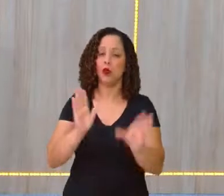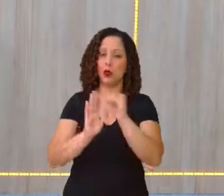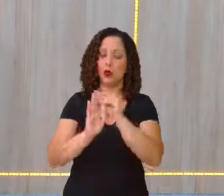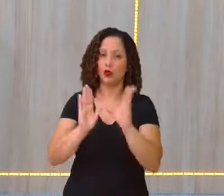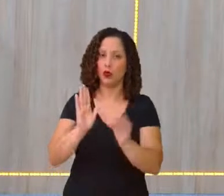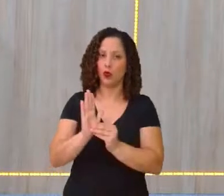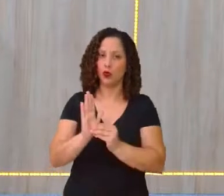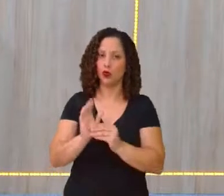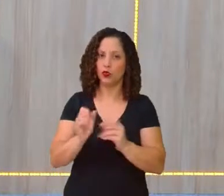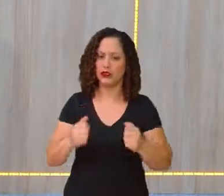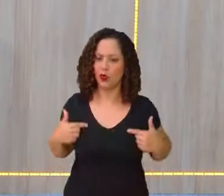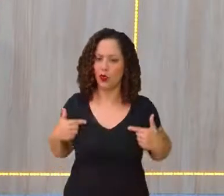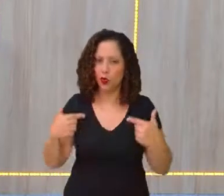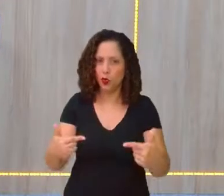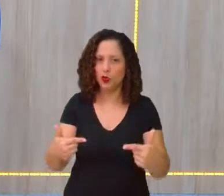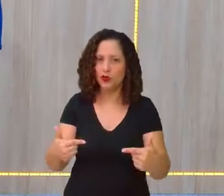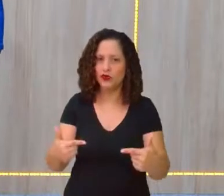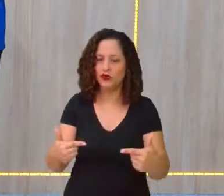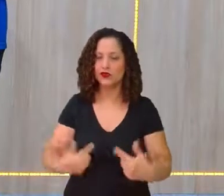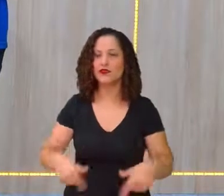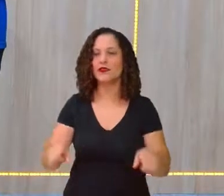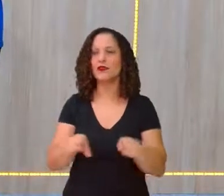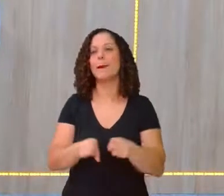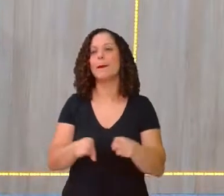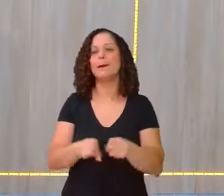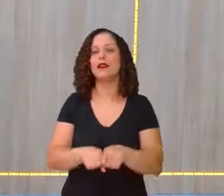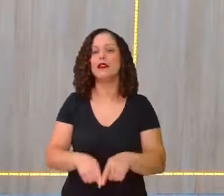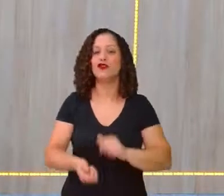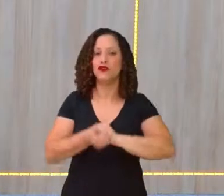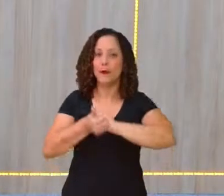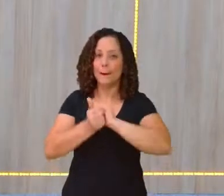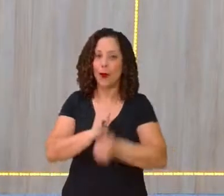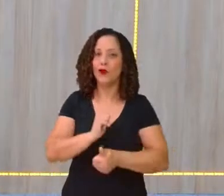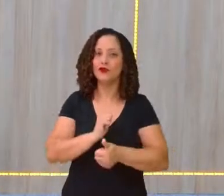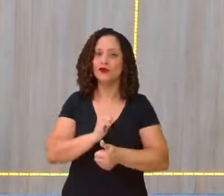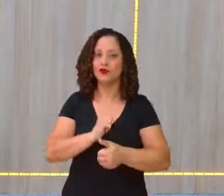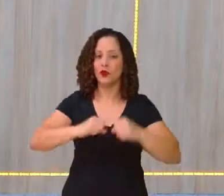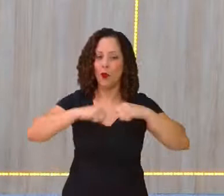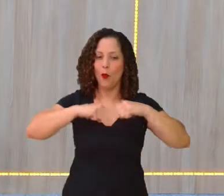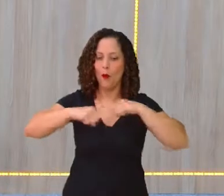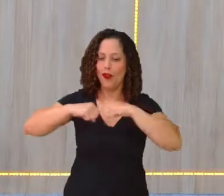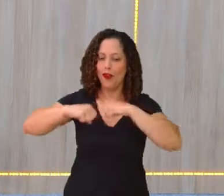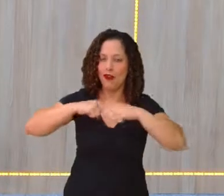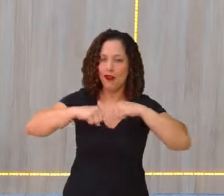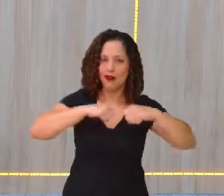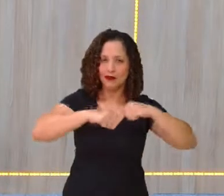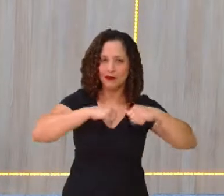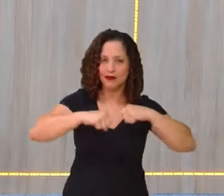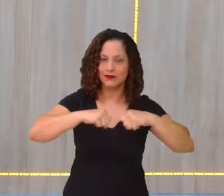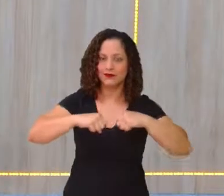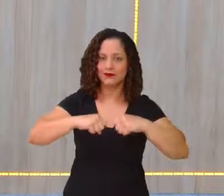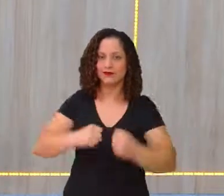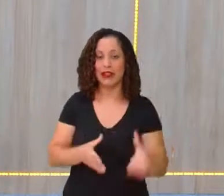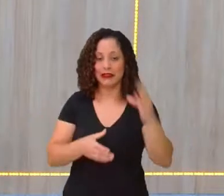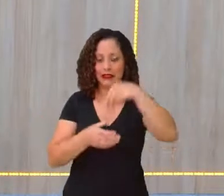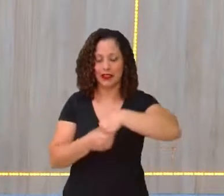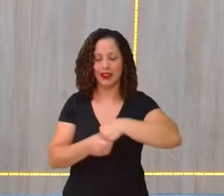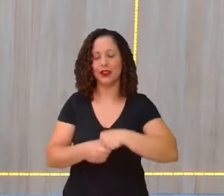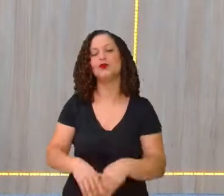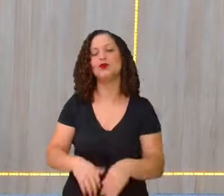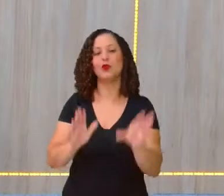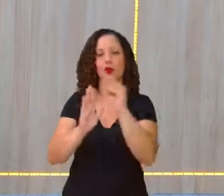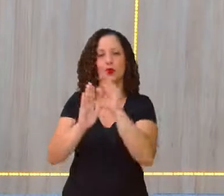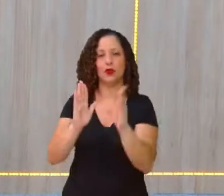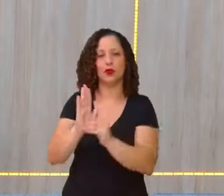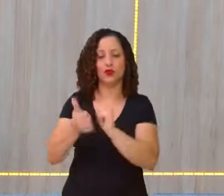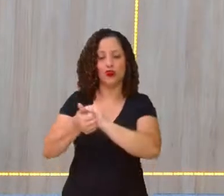que é lutas e a gente tem o conteúdo de esportes de combate, que está dentro do conteúdo de esportes,